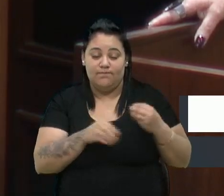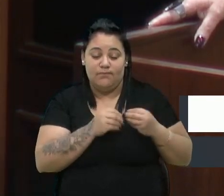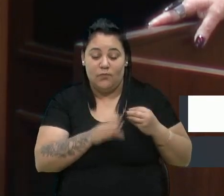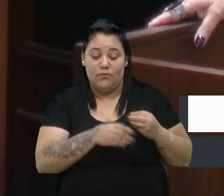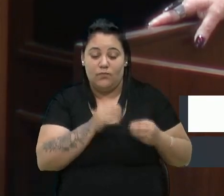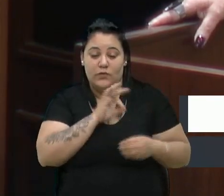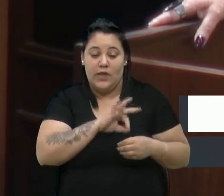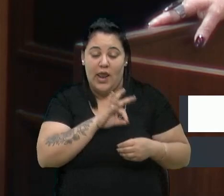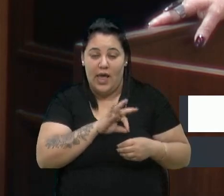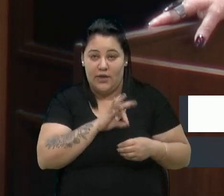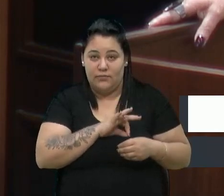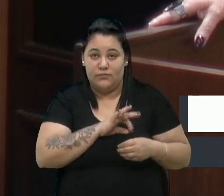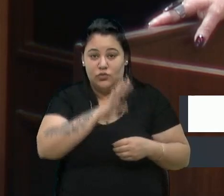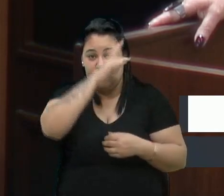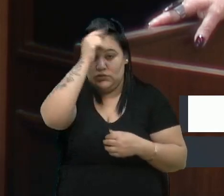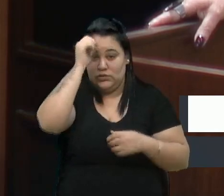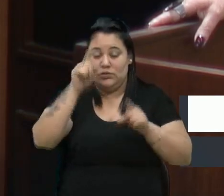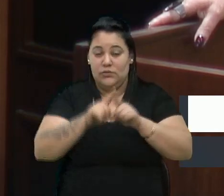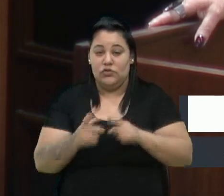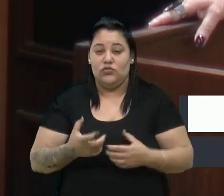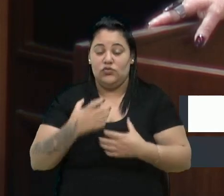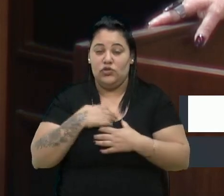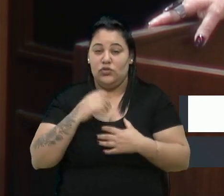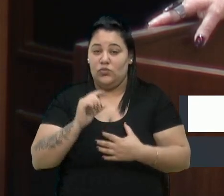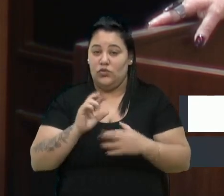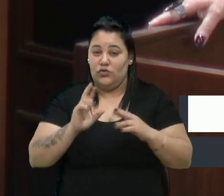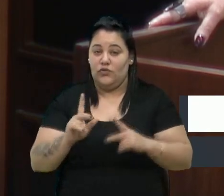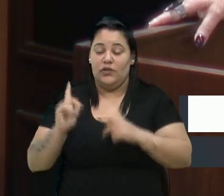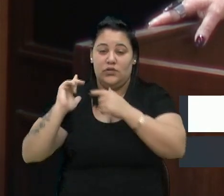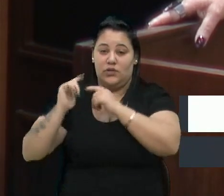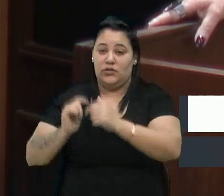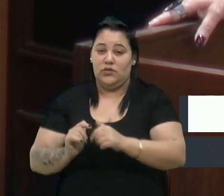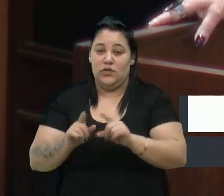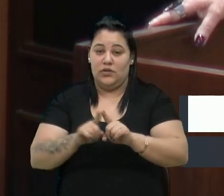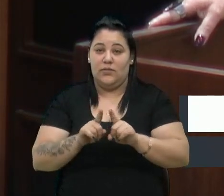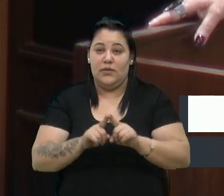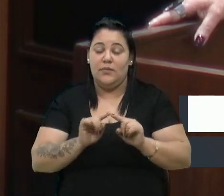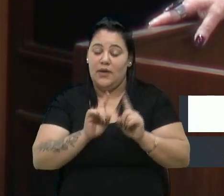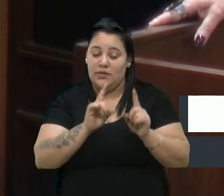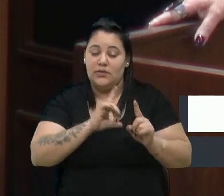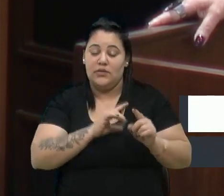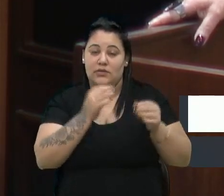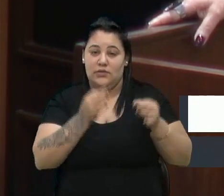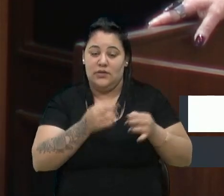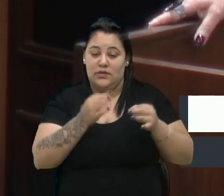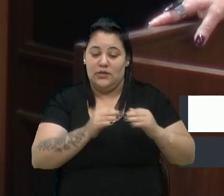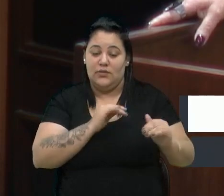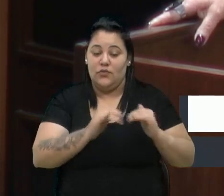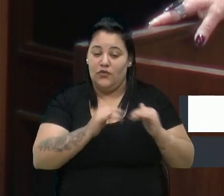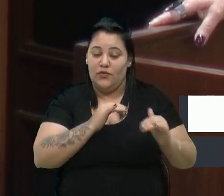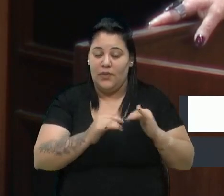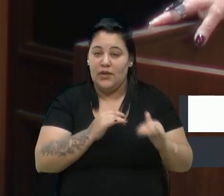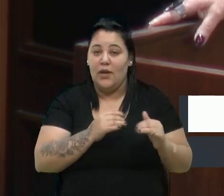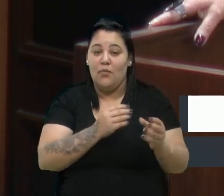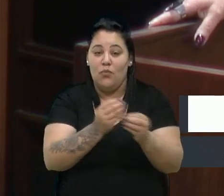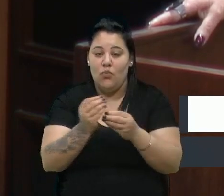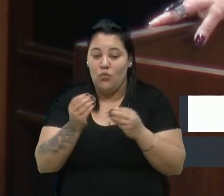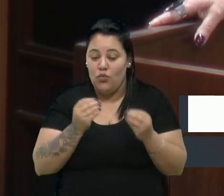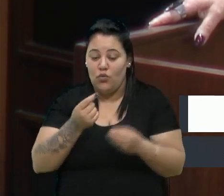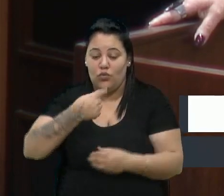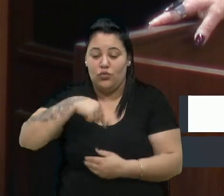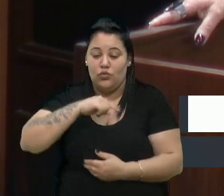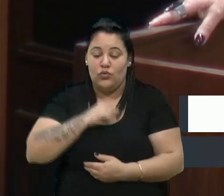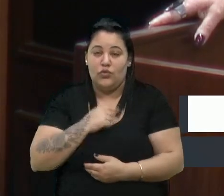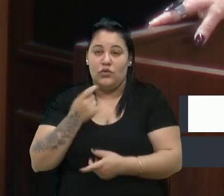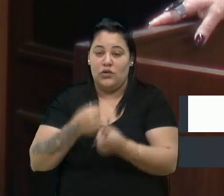município, de uma forma um pouco diferente da tradicional, mas que com certeza movimenta muito a nossa